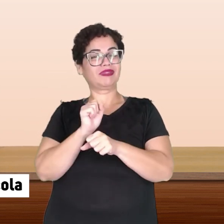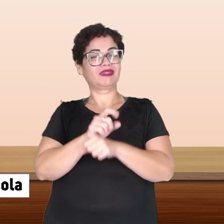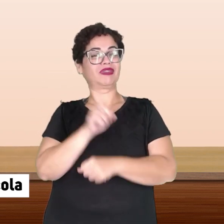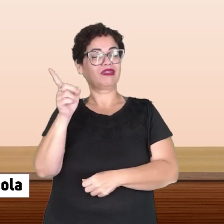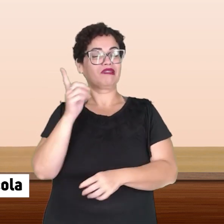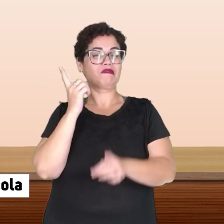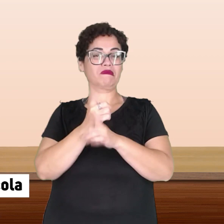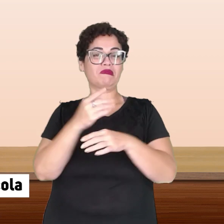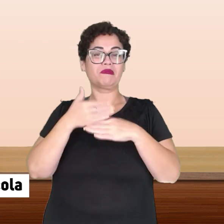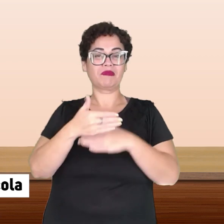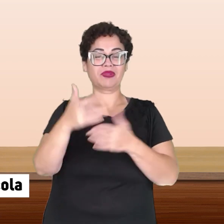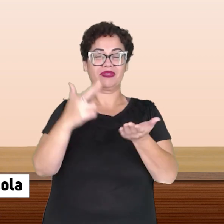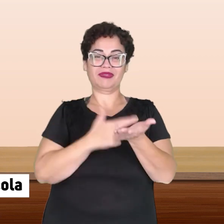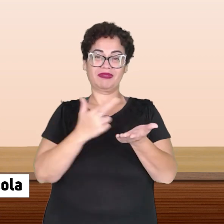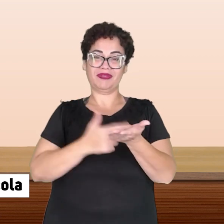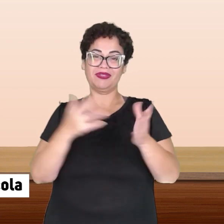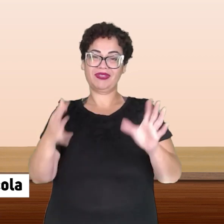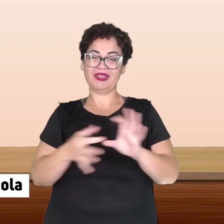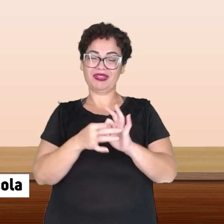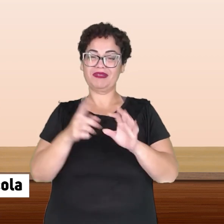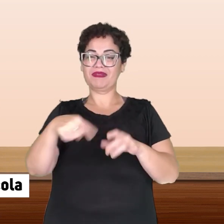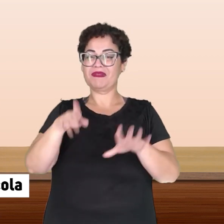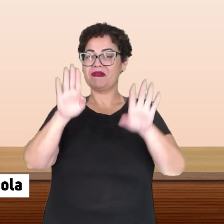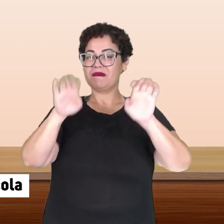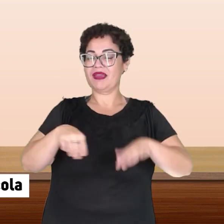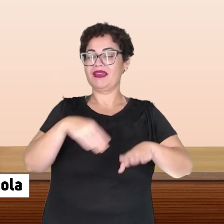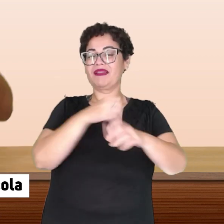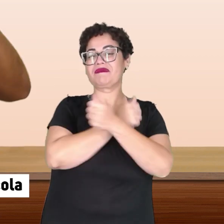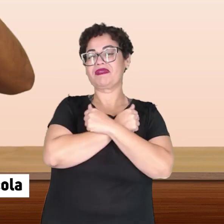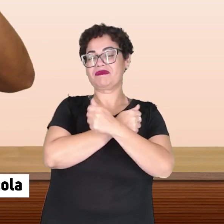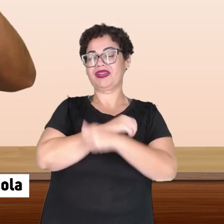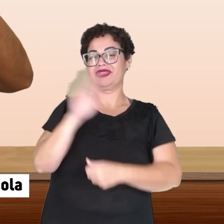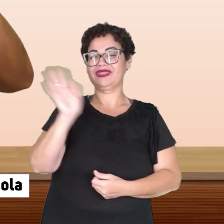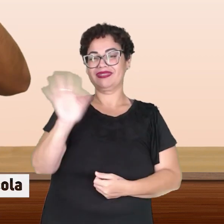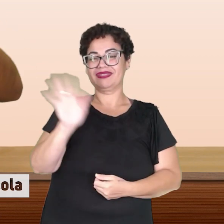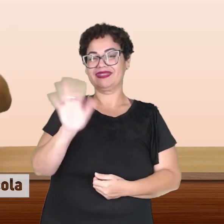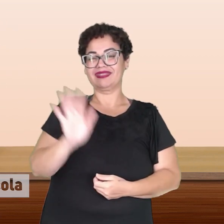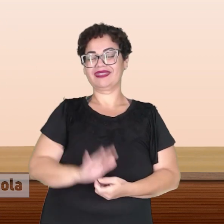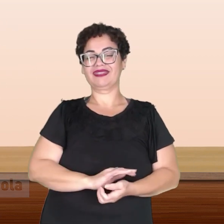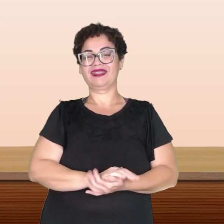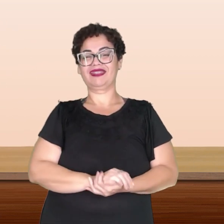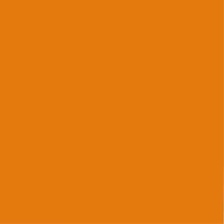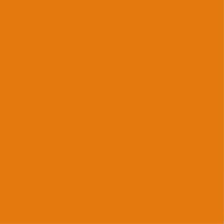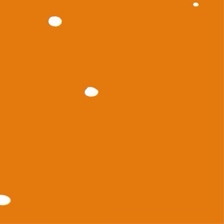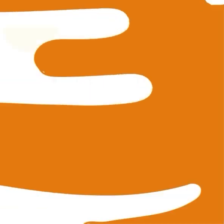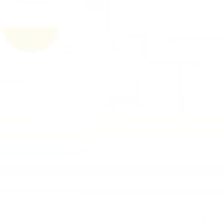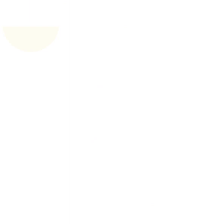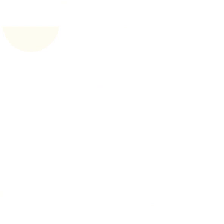nosso próximo Revista em Conexão. Fiquem todos bem, um grande abraço, até mais. Tchau, tchau.